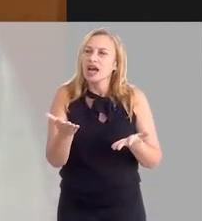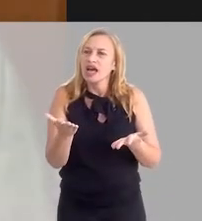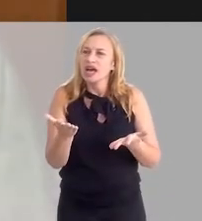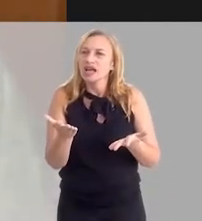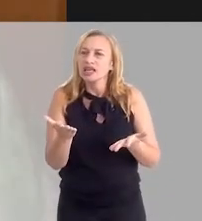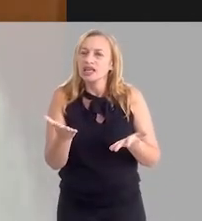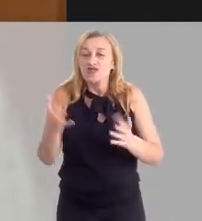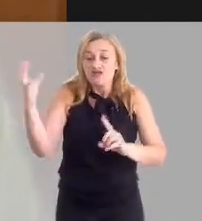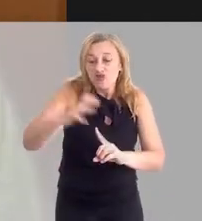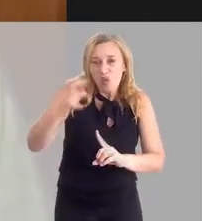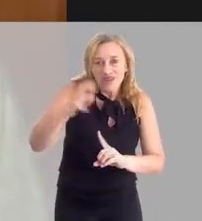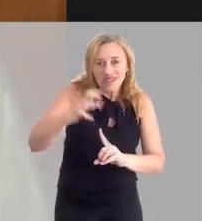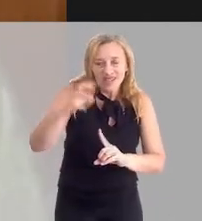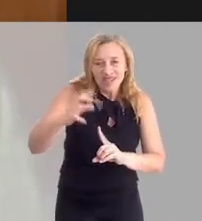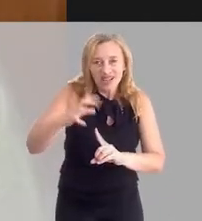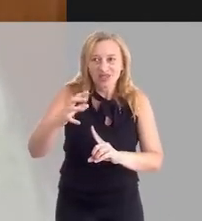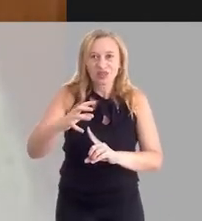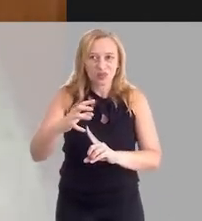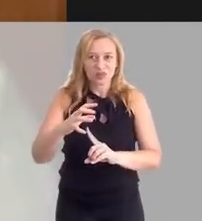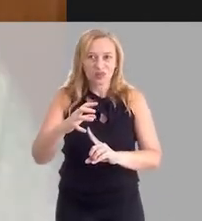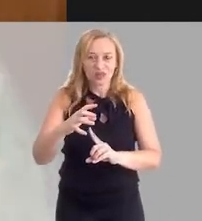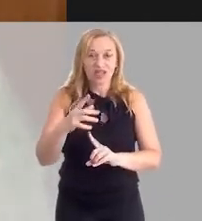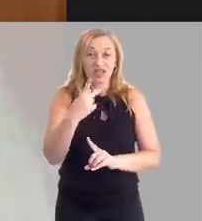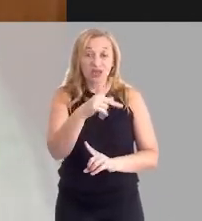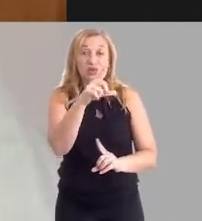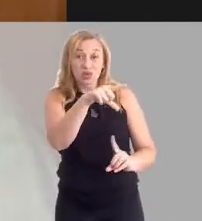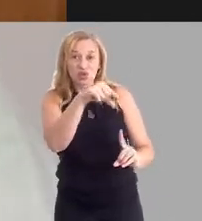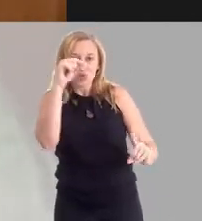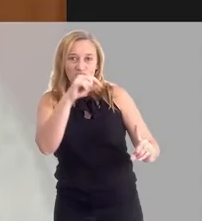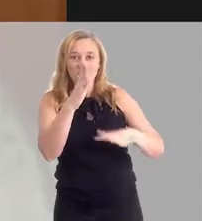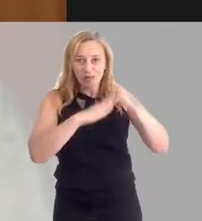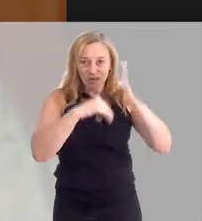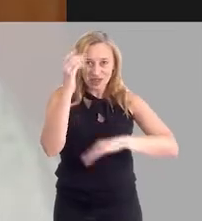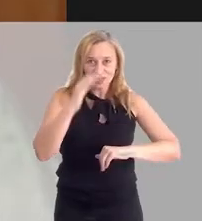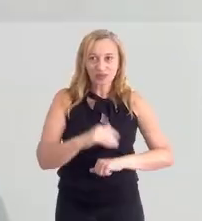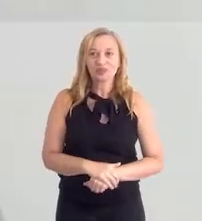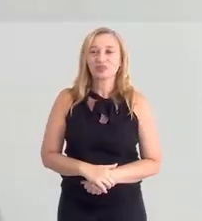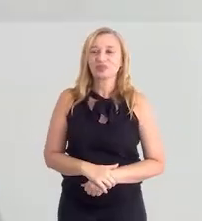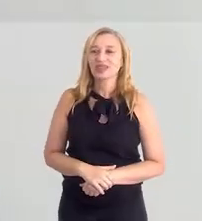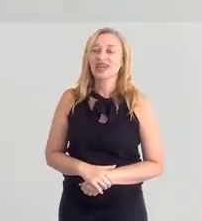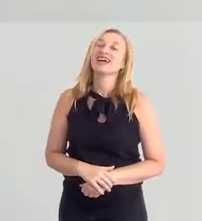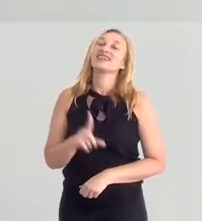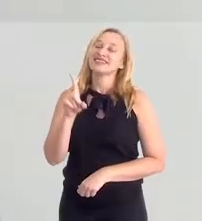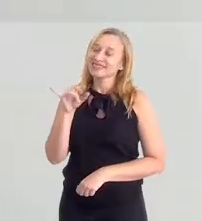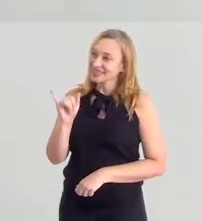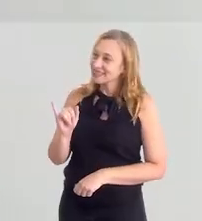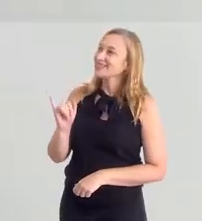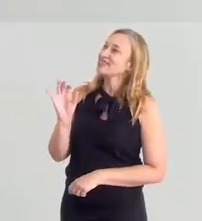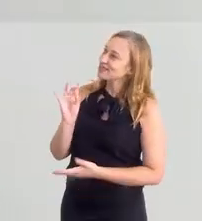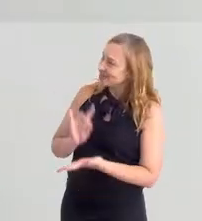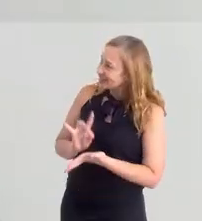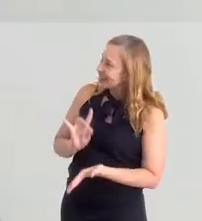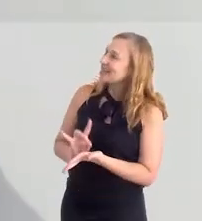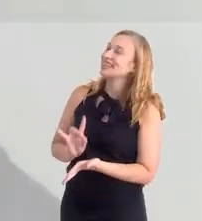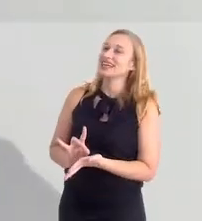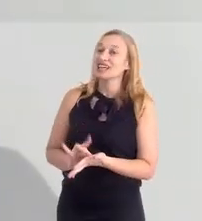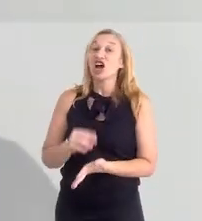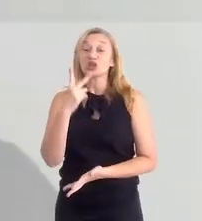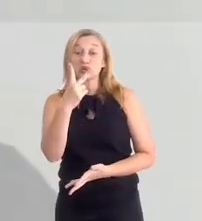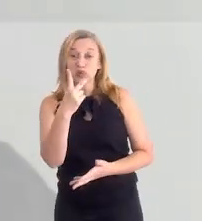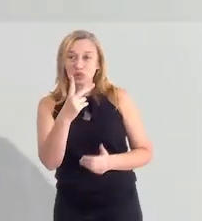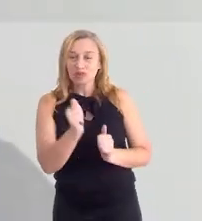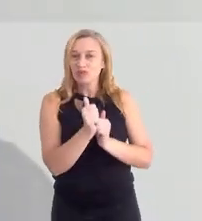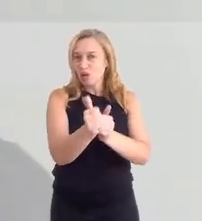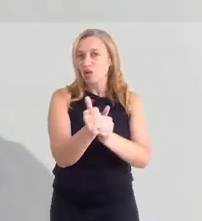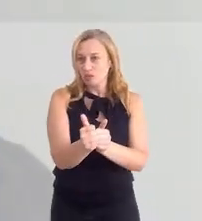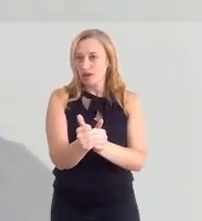acabaram influenciando muito na escolha da sua profissão. Ah, Daniela, totalmente. Tem duas coisas que me acompanham